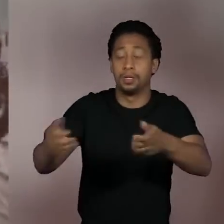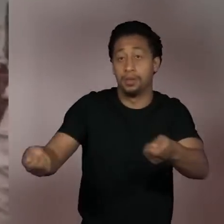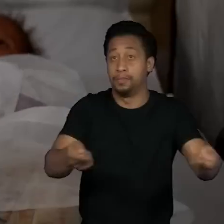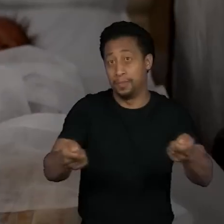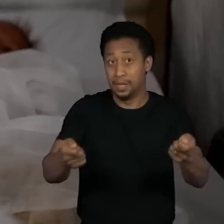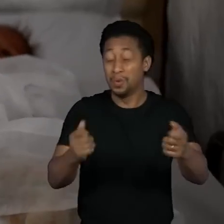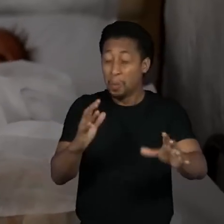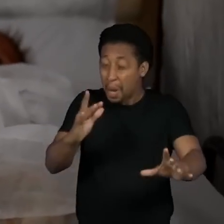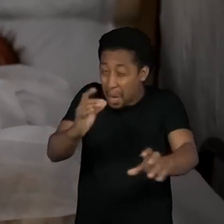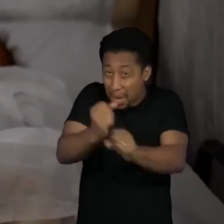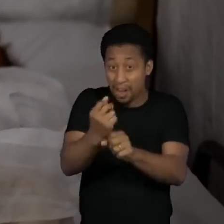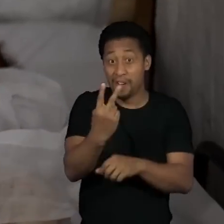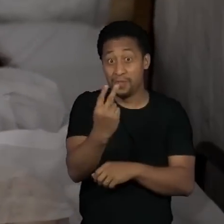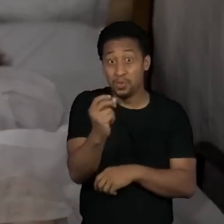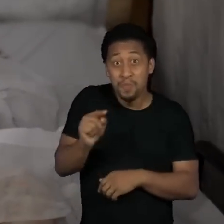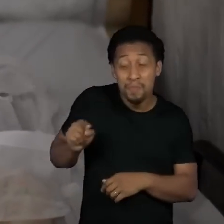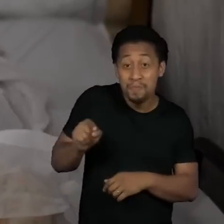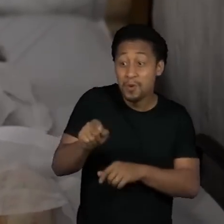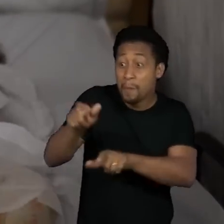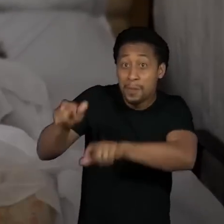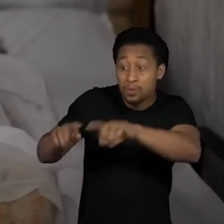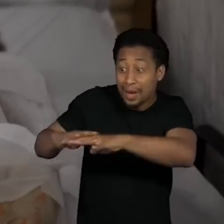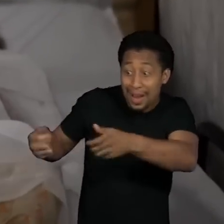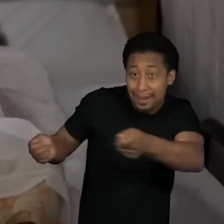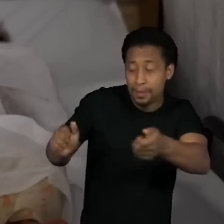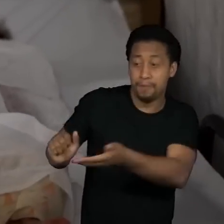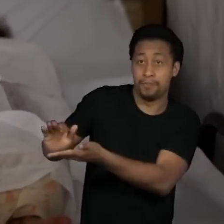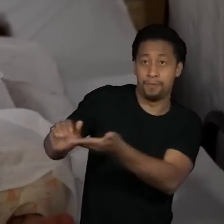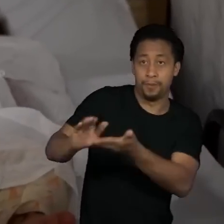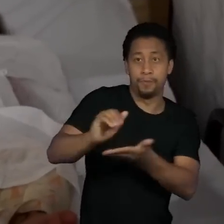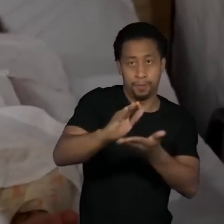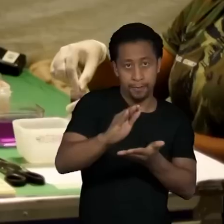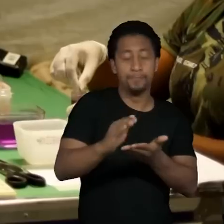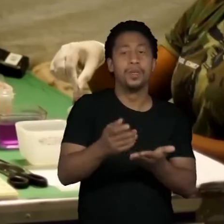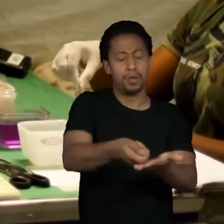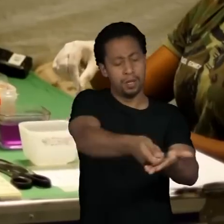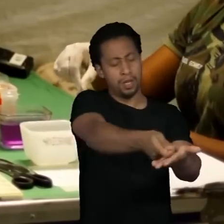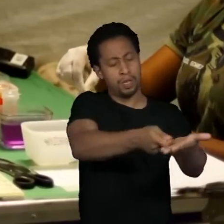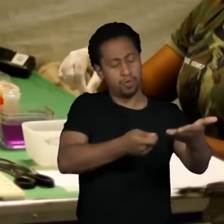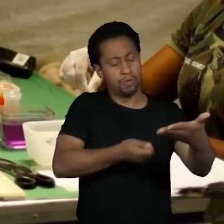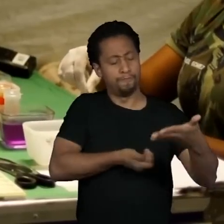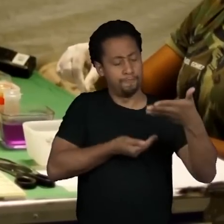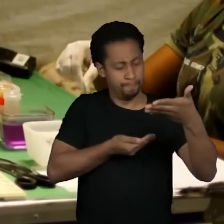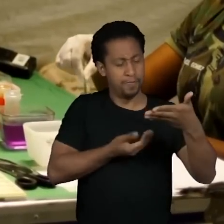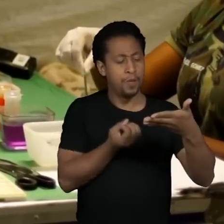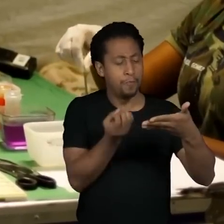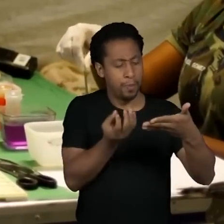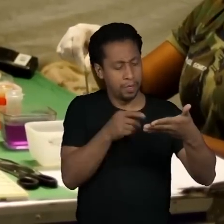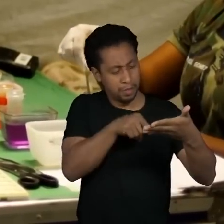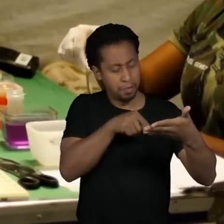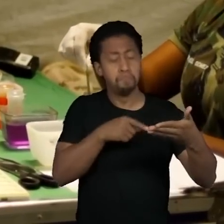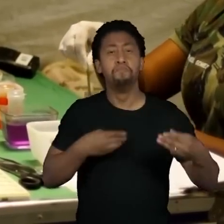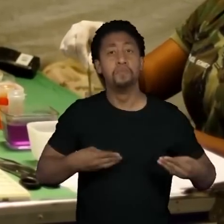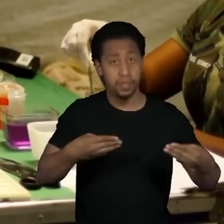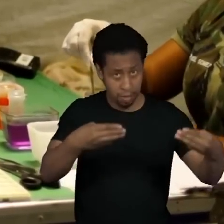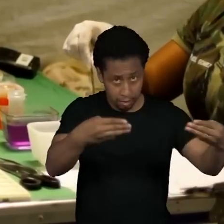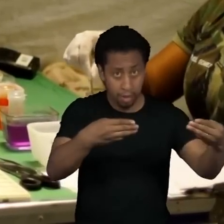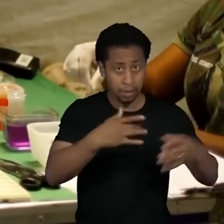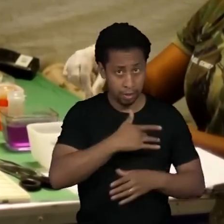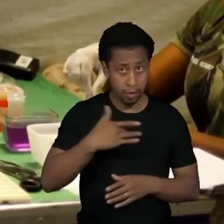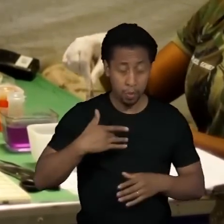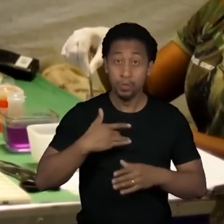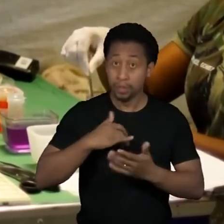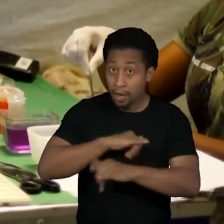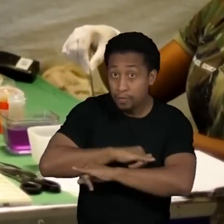mil. Relatório do Ministério da Saúde mostra que em 2021 foram registrados mais de 20 mil casos